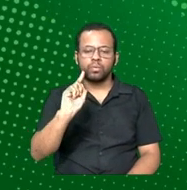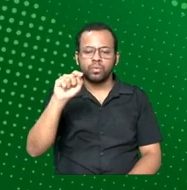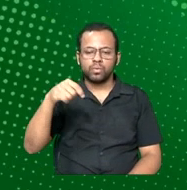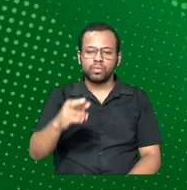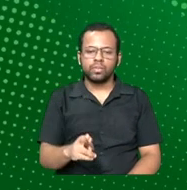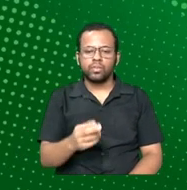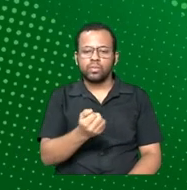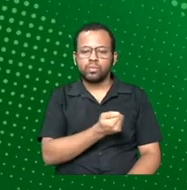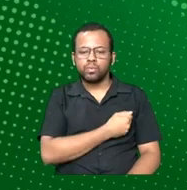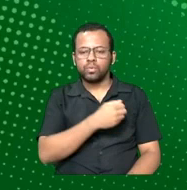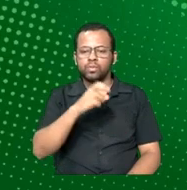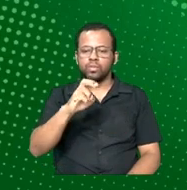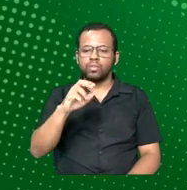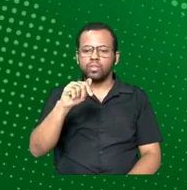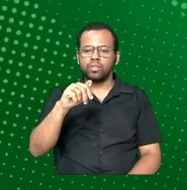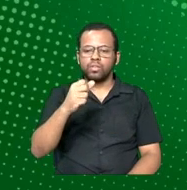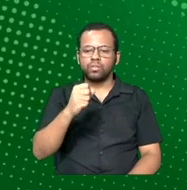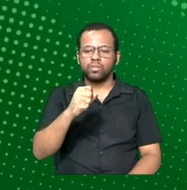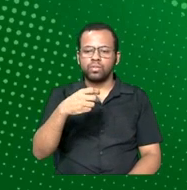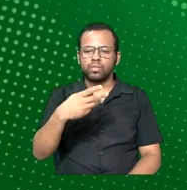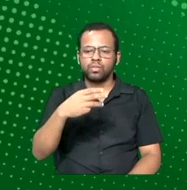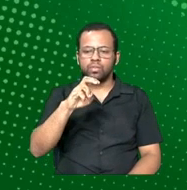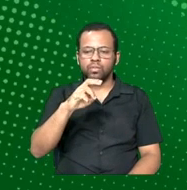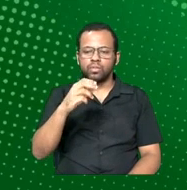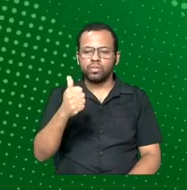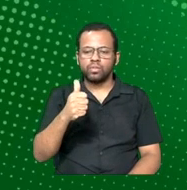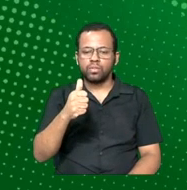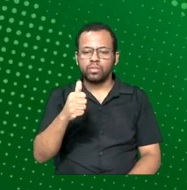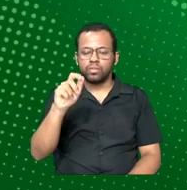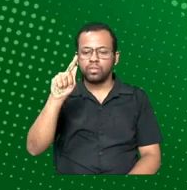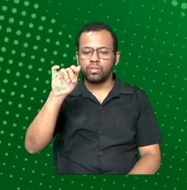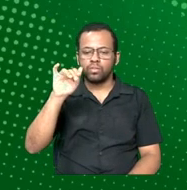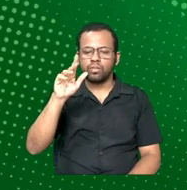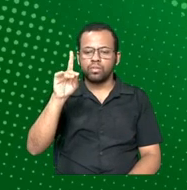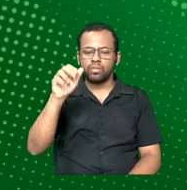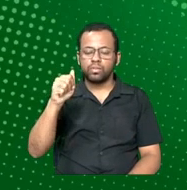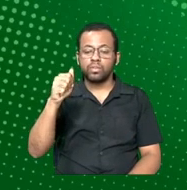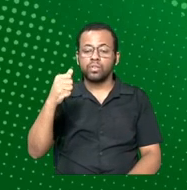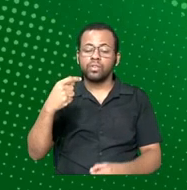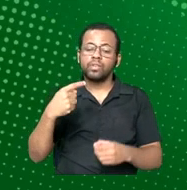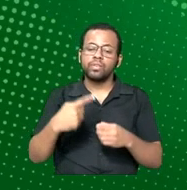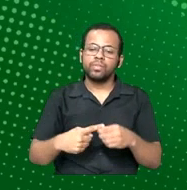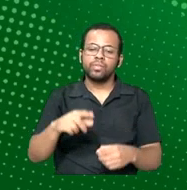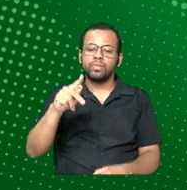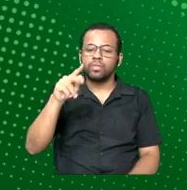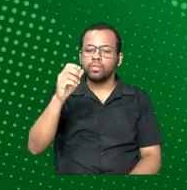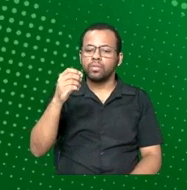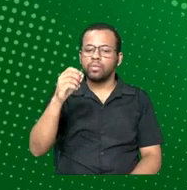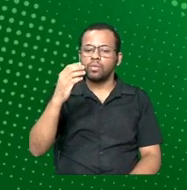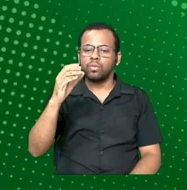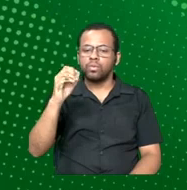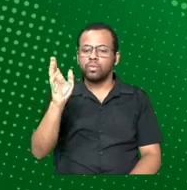aí 578351 Gilda de Poço Verde